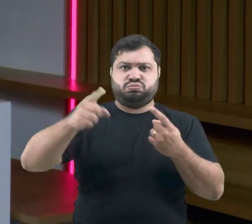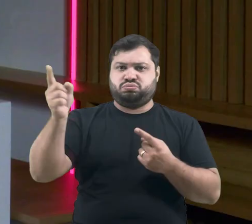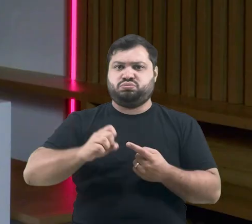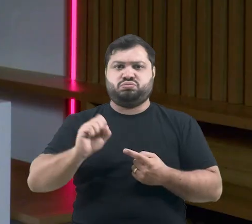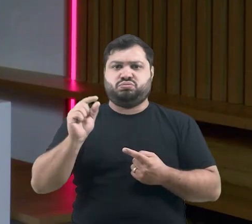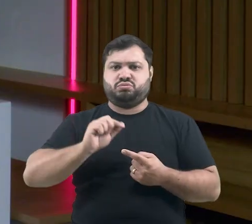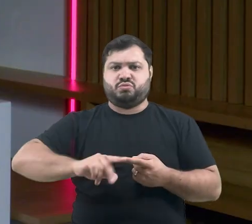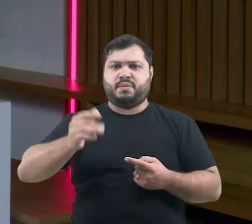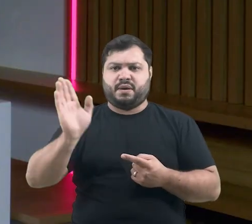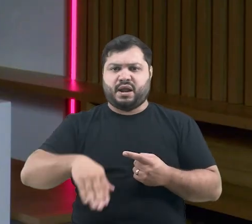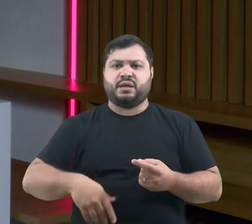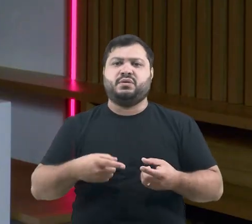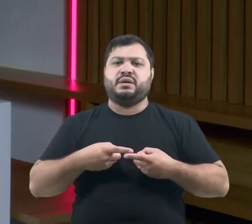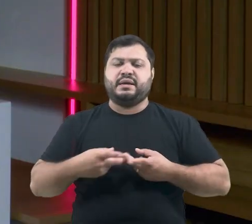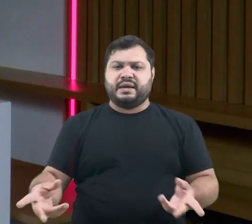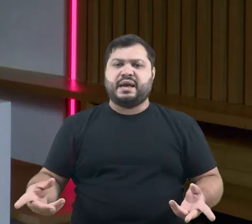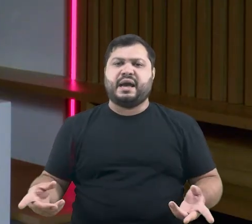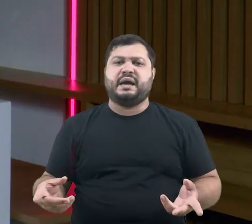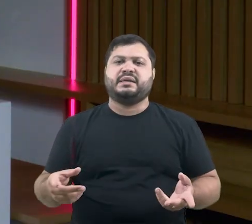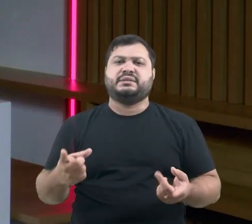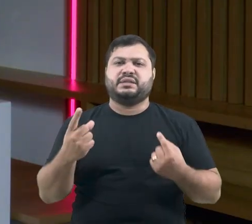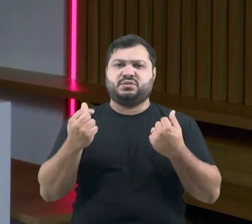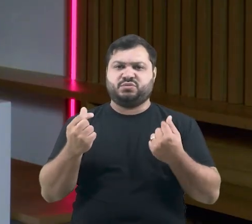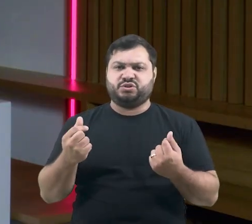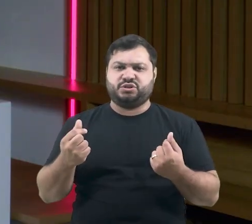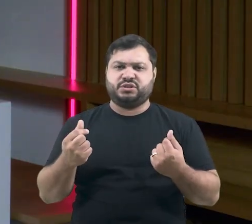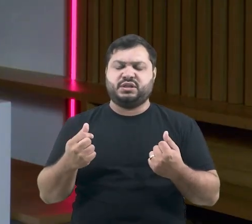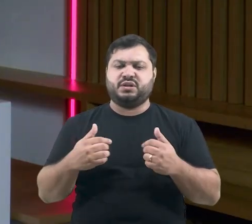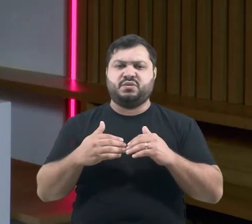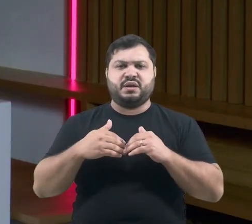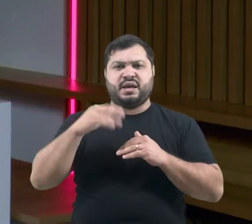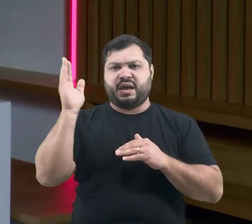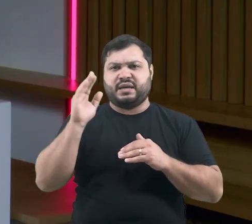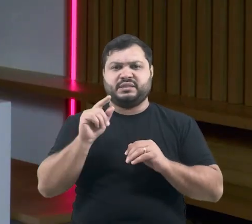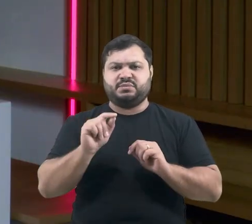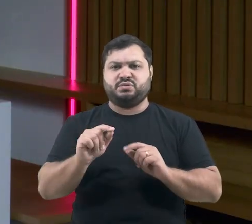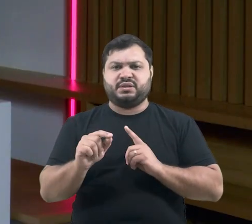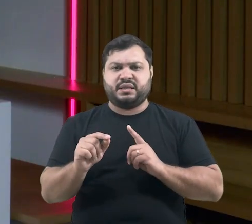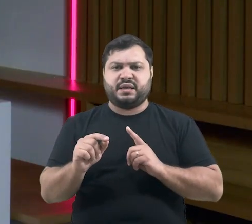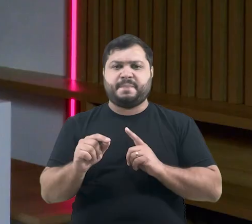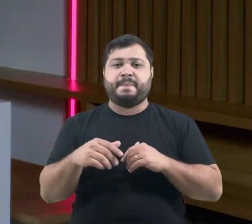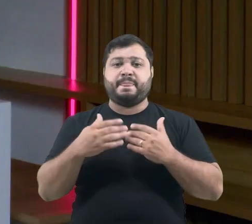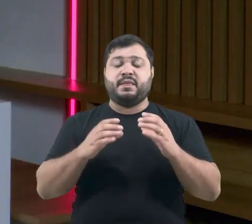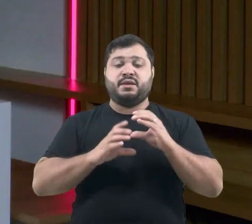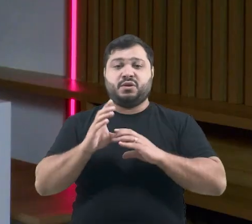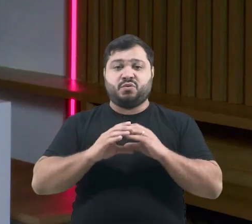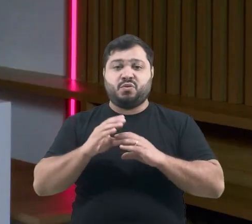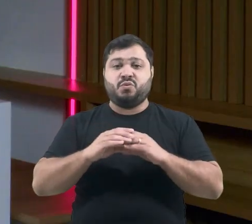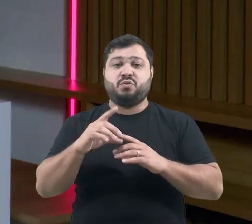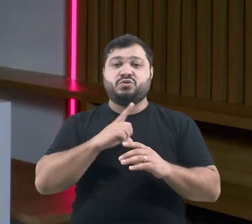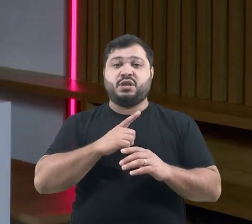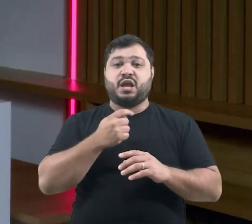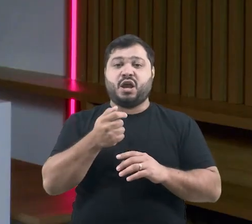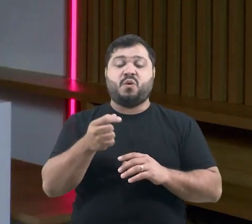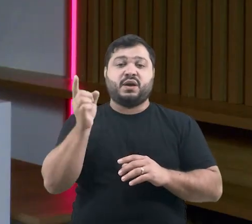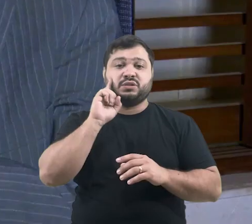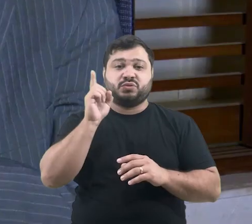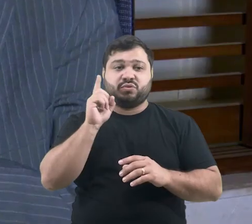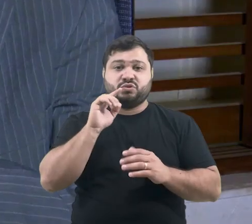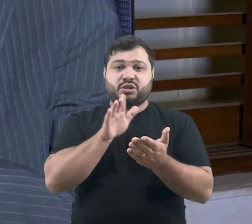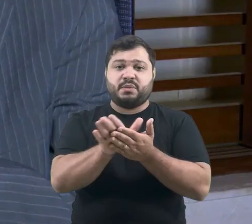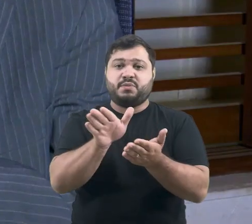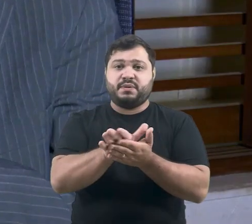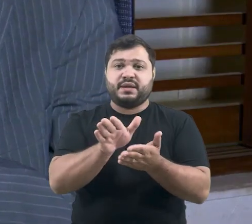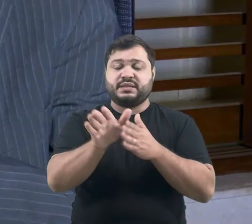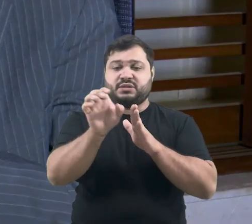não é tão baixo e você acaba gastando um dinheiro ali acima, às vezes, do que você tem. E concurso nós temos quase que todo dia